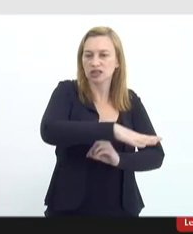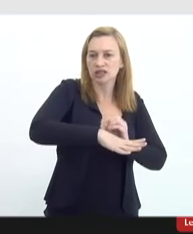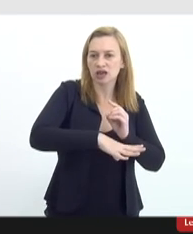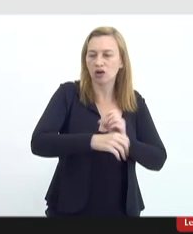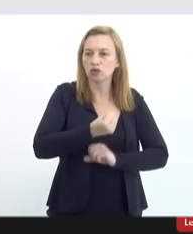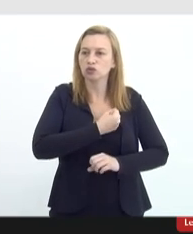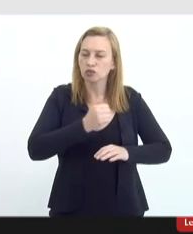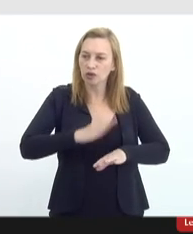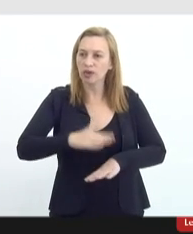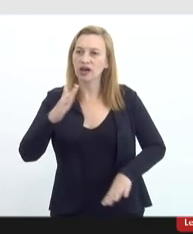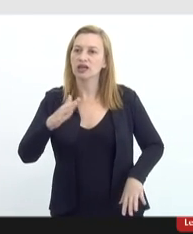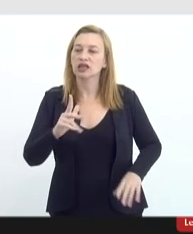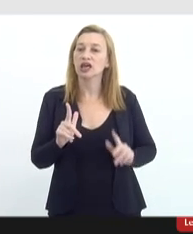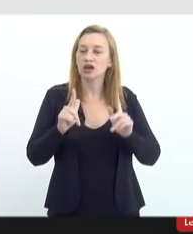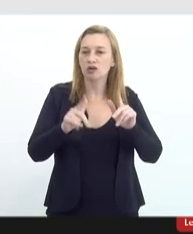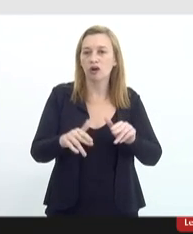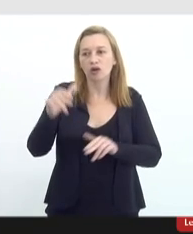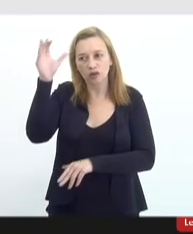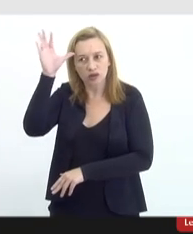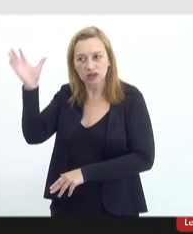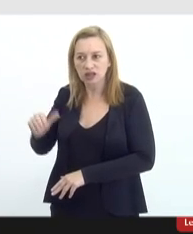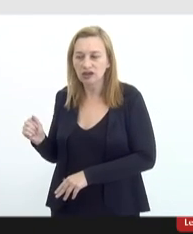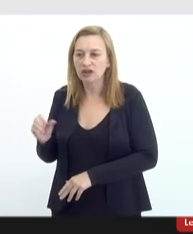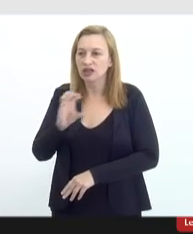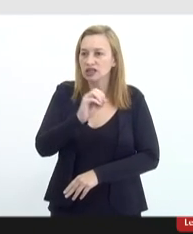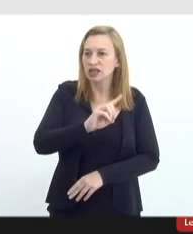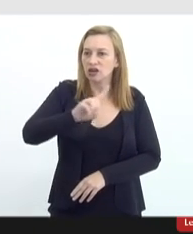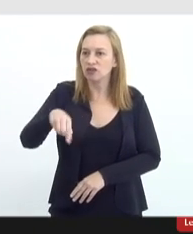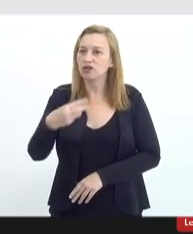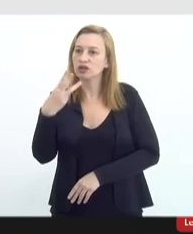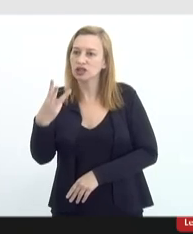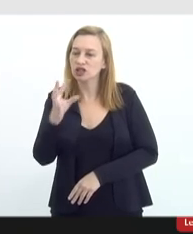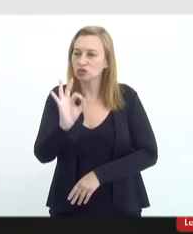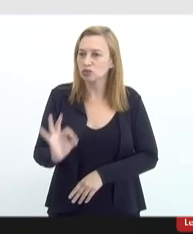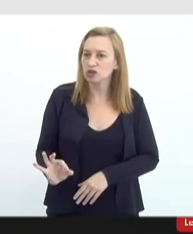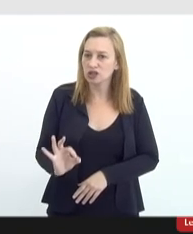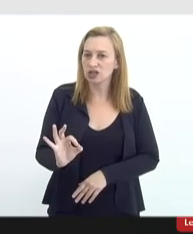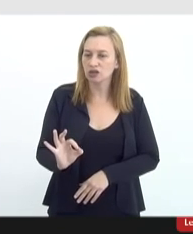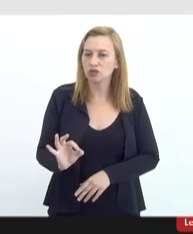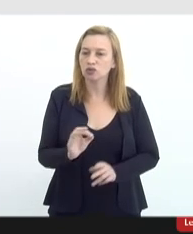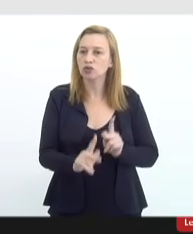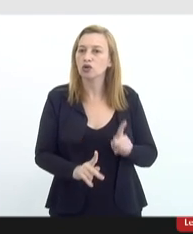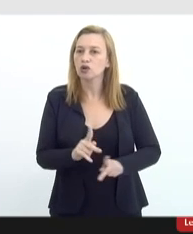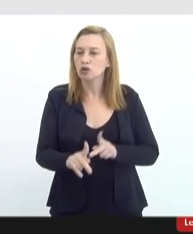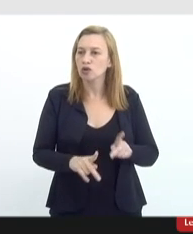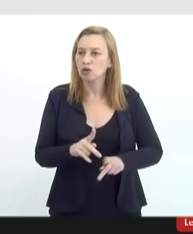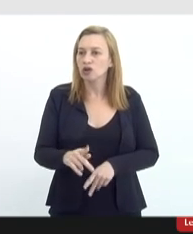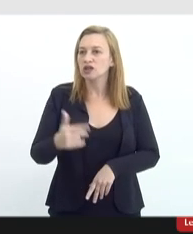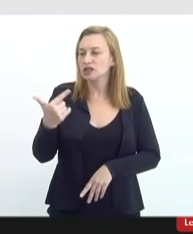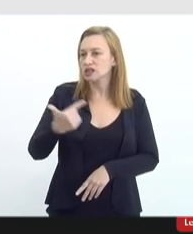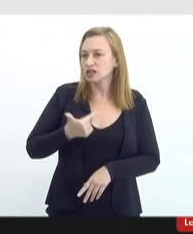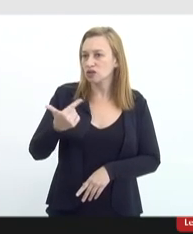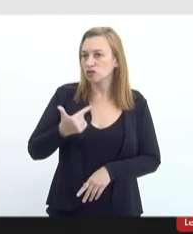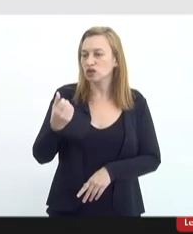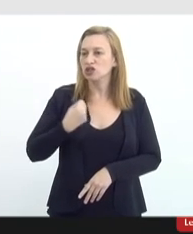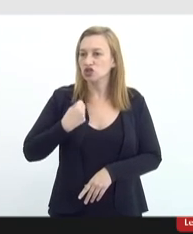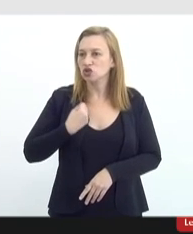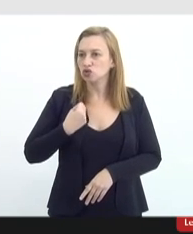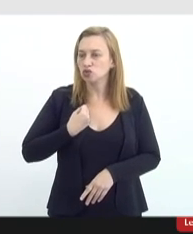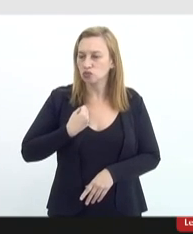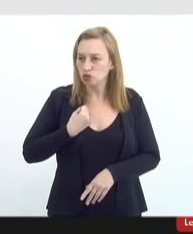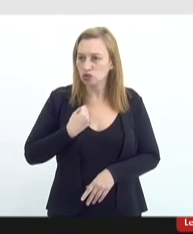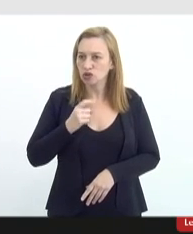Assim como os afro, que são 0,3% da população, segundo esses dados, né,